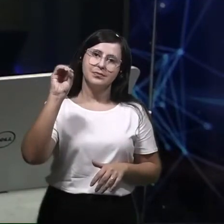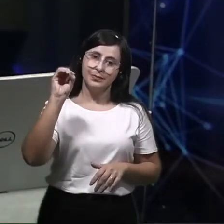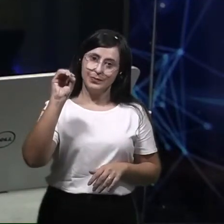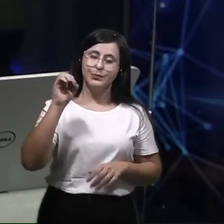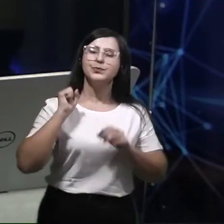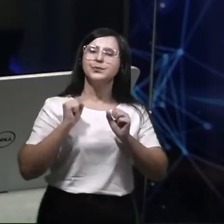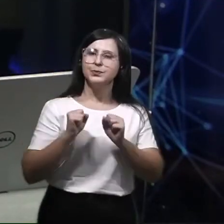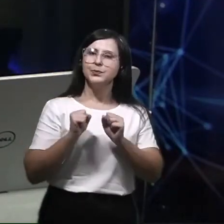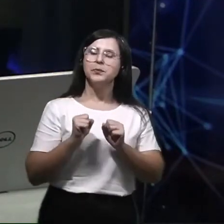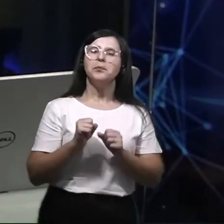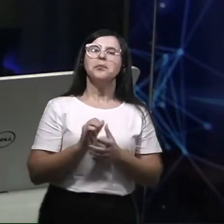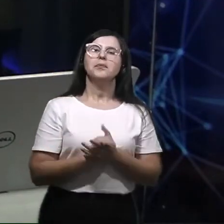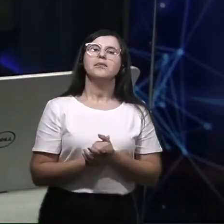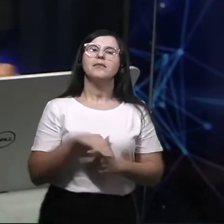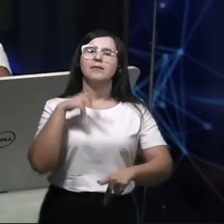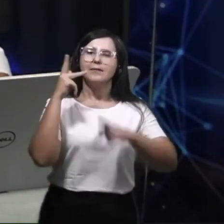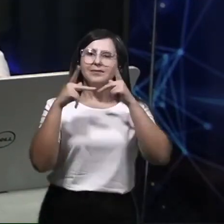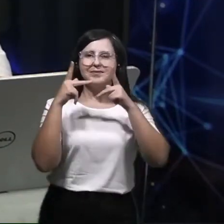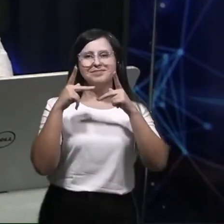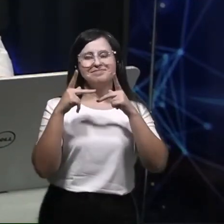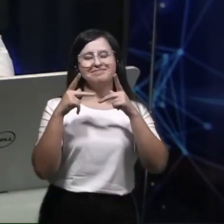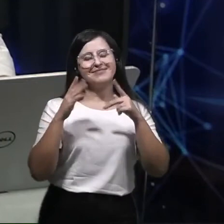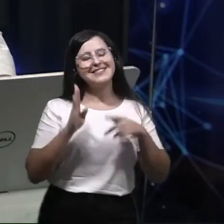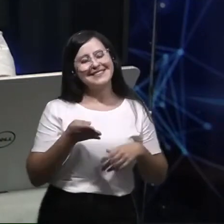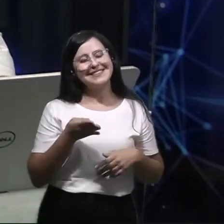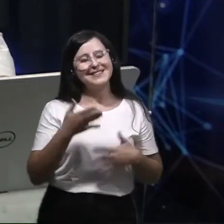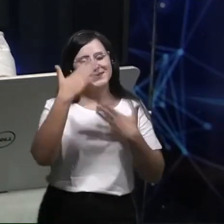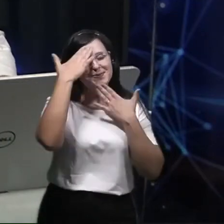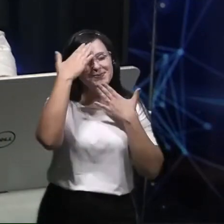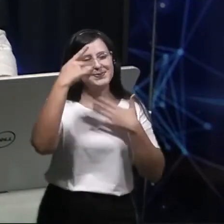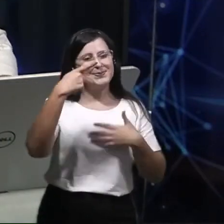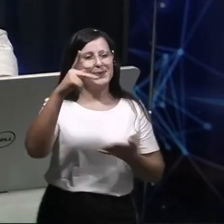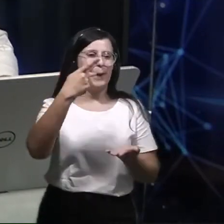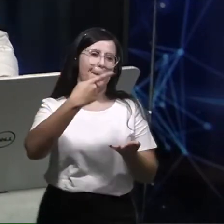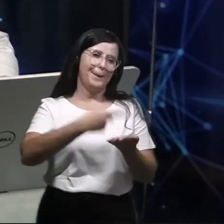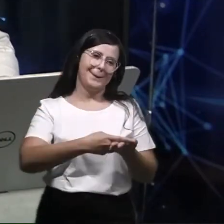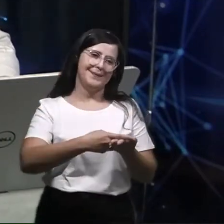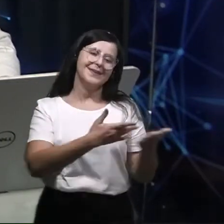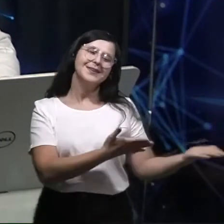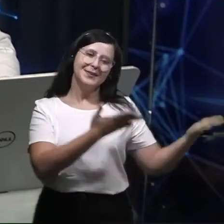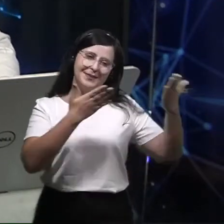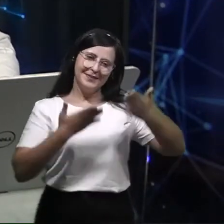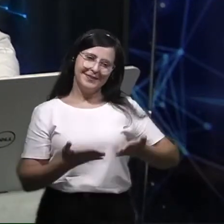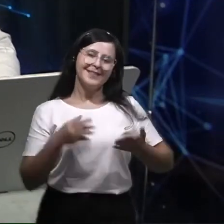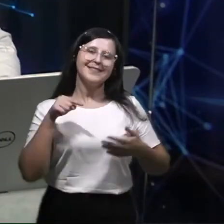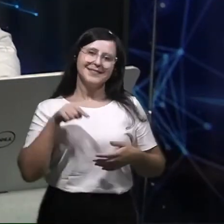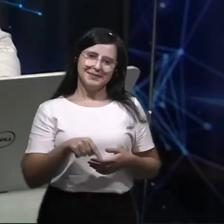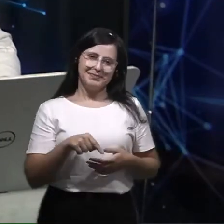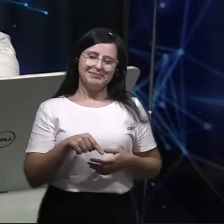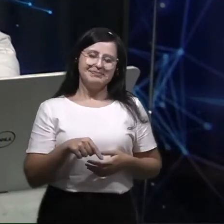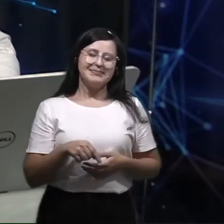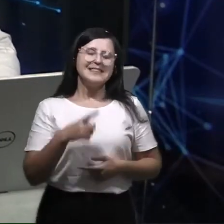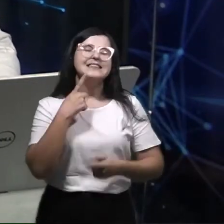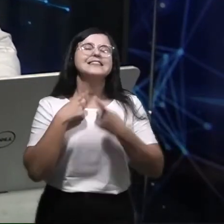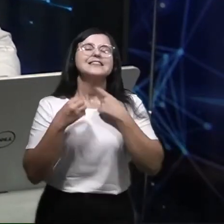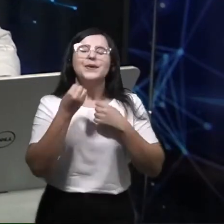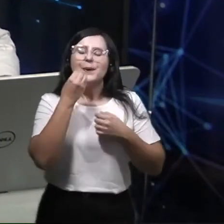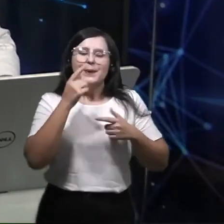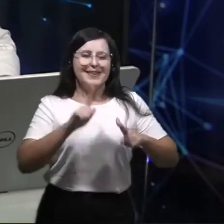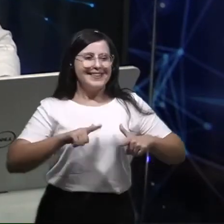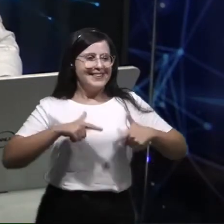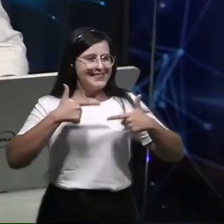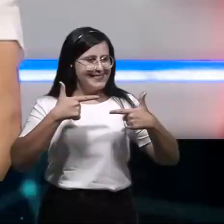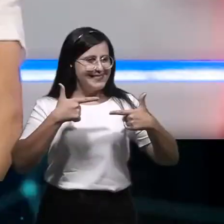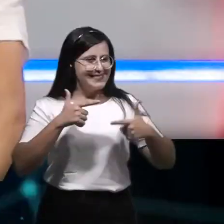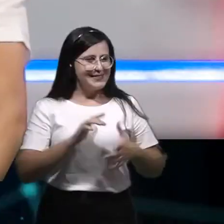O senhor tem o tempo de 1 minuto e meio, desde já, candidato, agradeço também a sua presença, a sua vinda aqui ao debate e lhe desejo boa sorte na